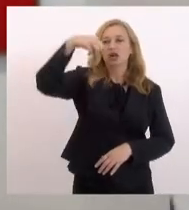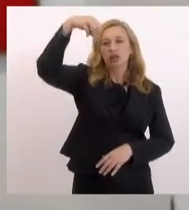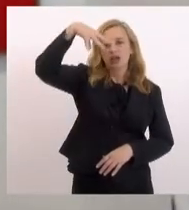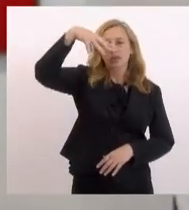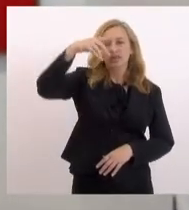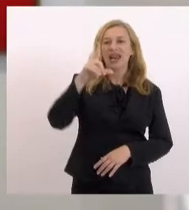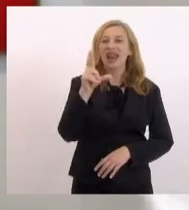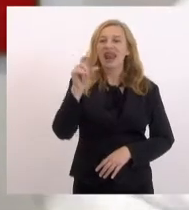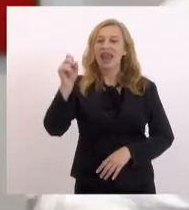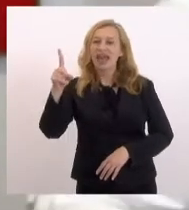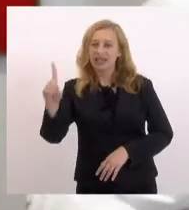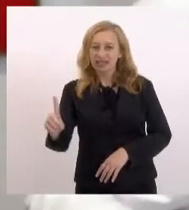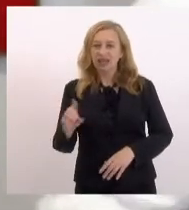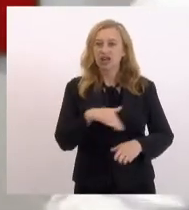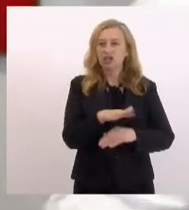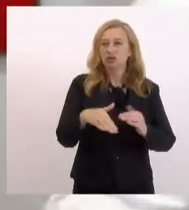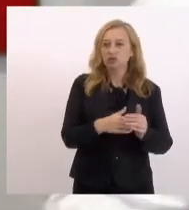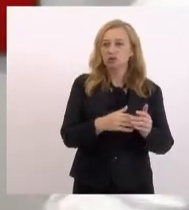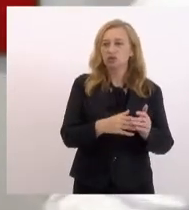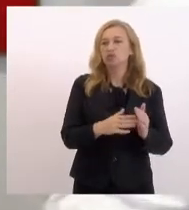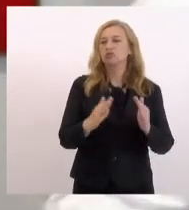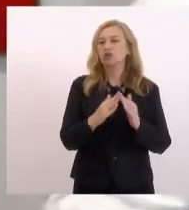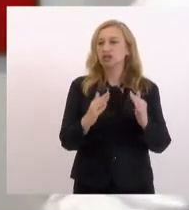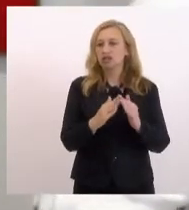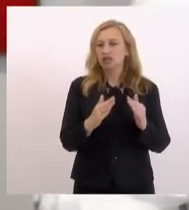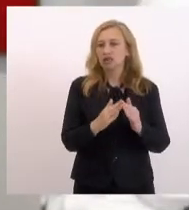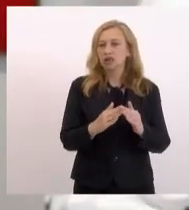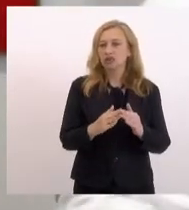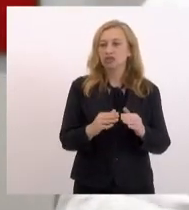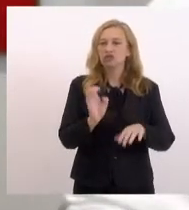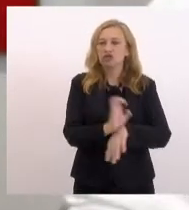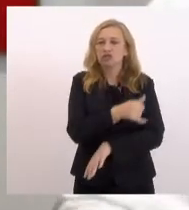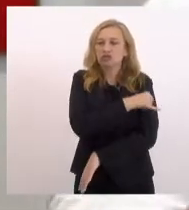programas de condição de moradia do Poder Executivo do Estado do Rio de Janeiro e da outras